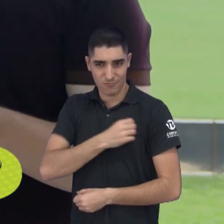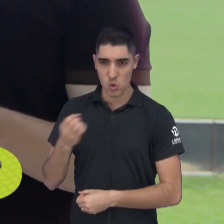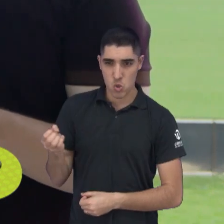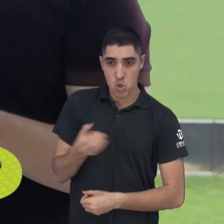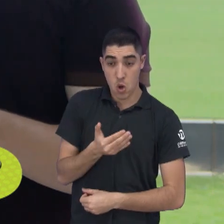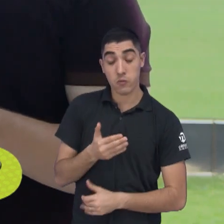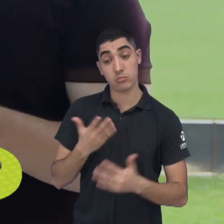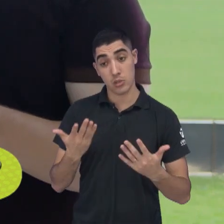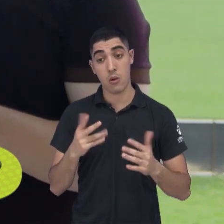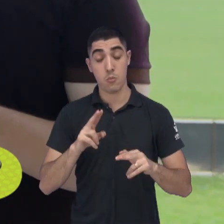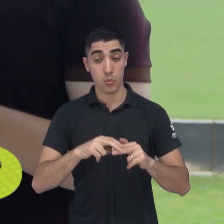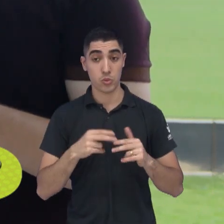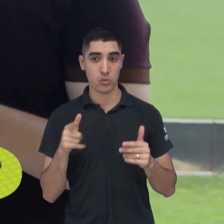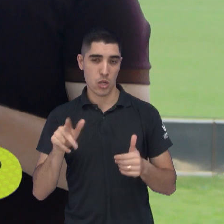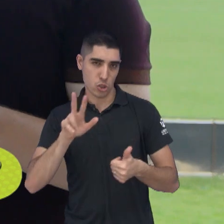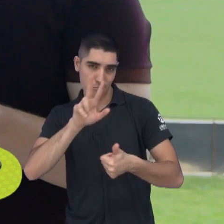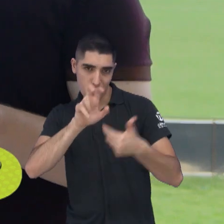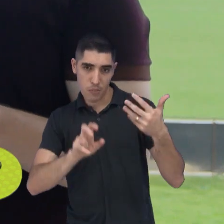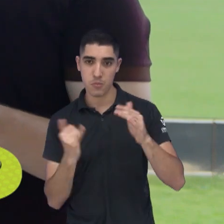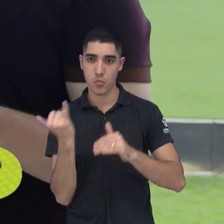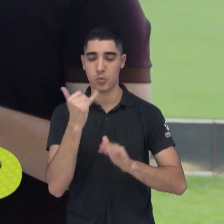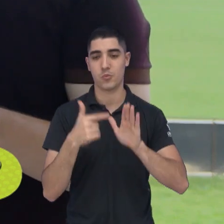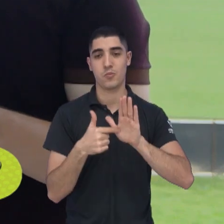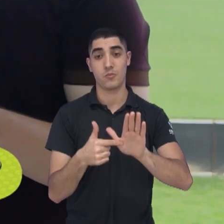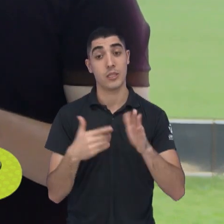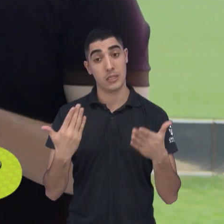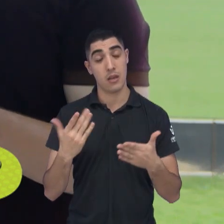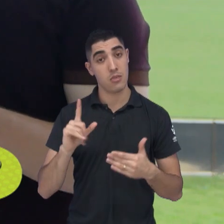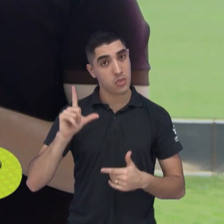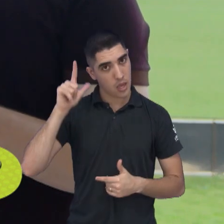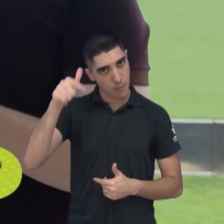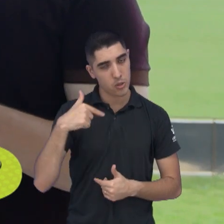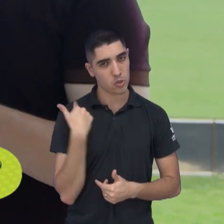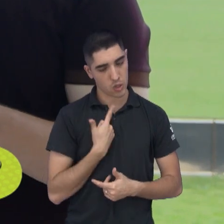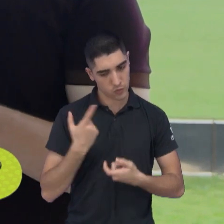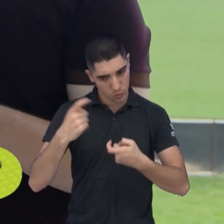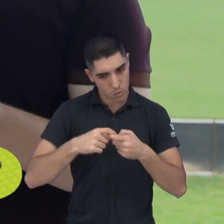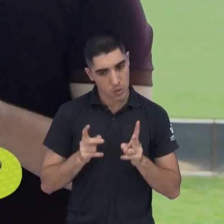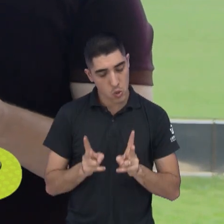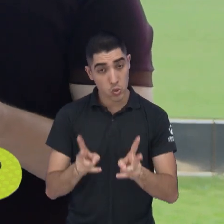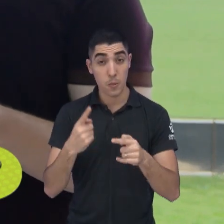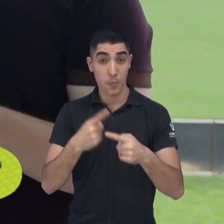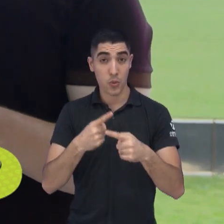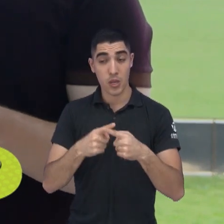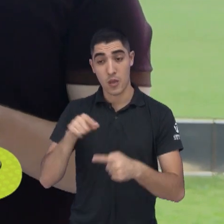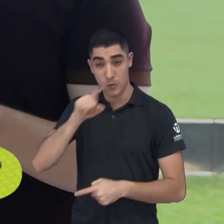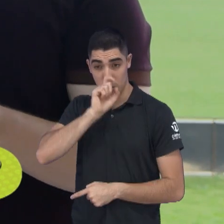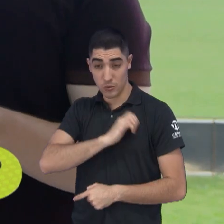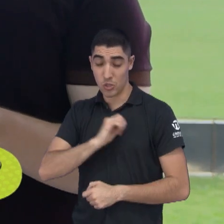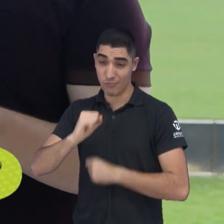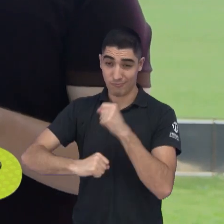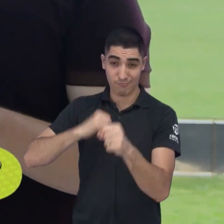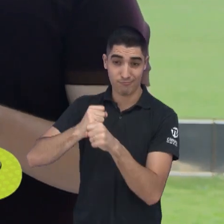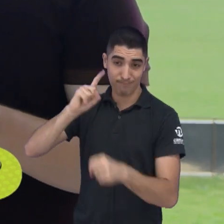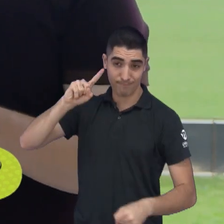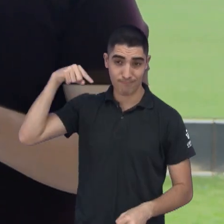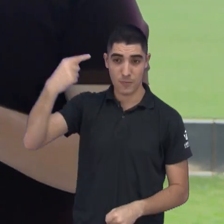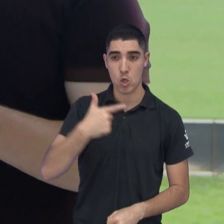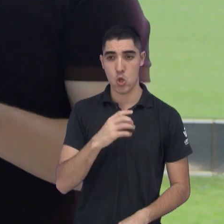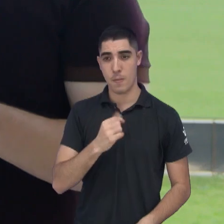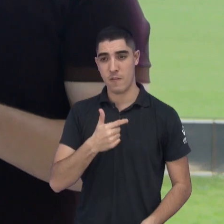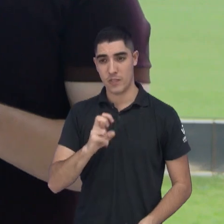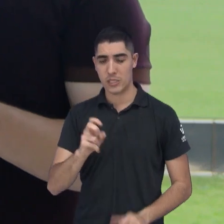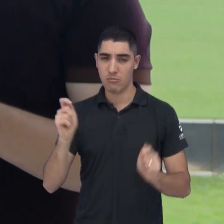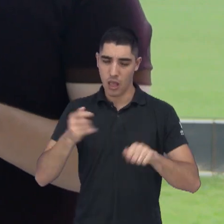mais importantes, beleza? A gente volta ainda ao longo do ano para falar muito sobre isso, porque jogo do São José agora só em 2025 tem tempo para se